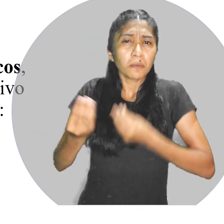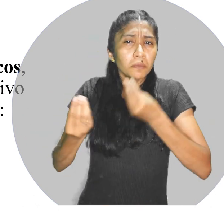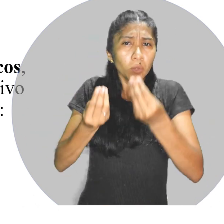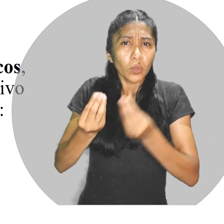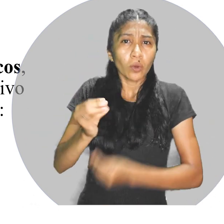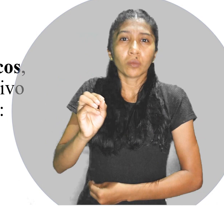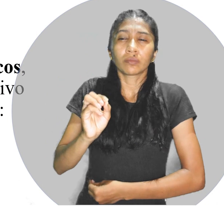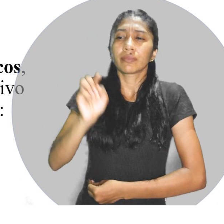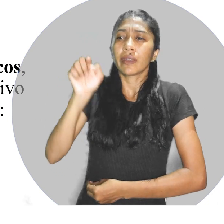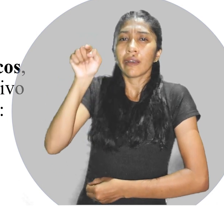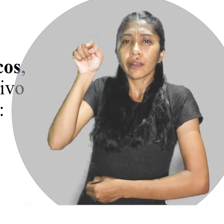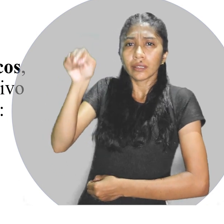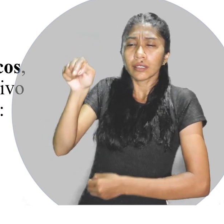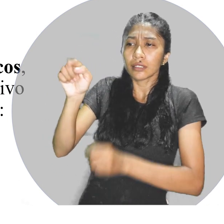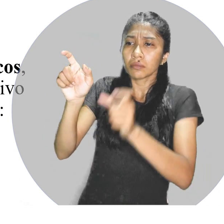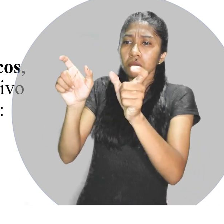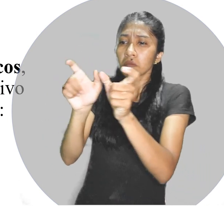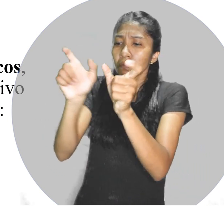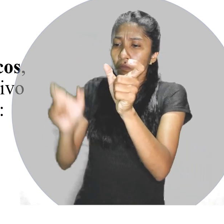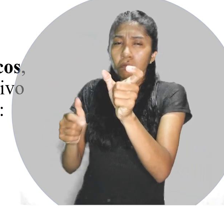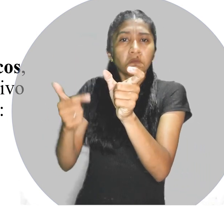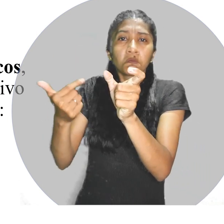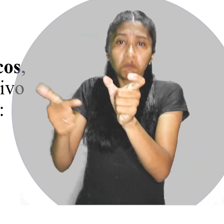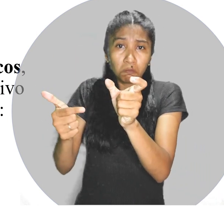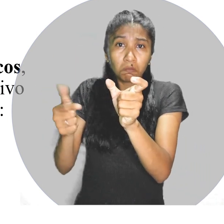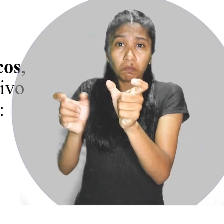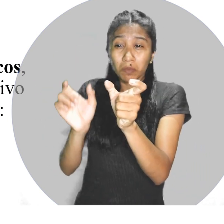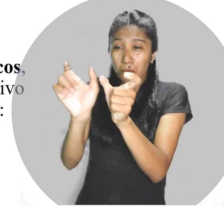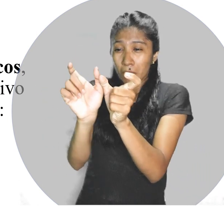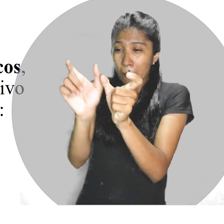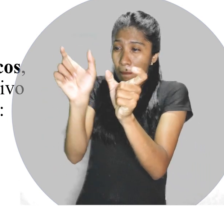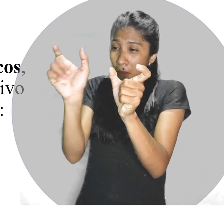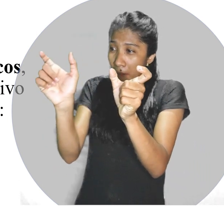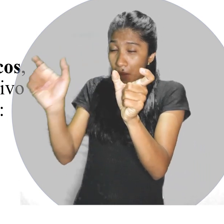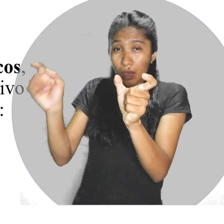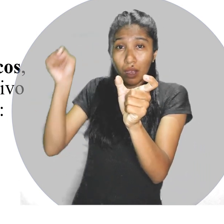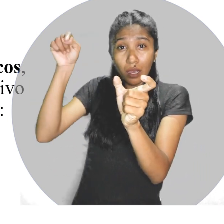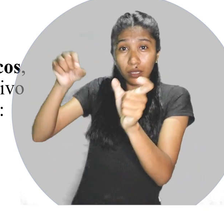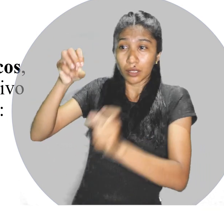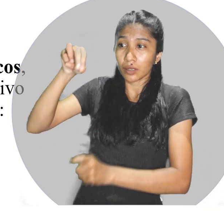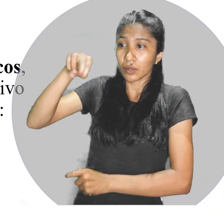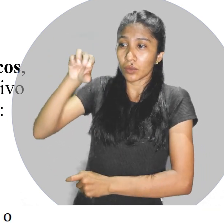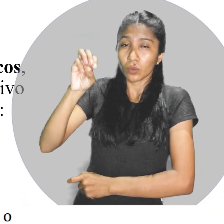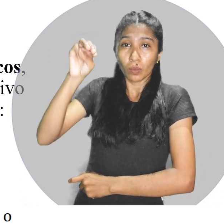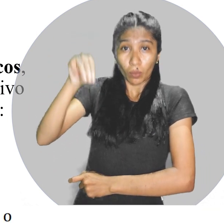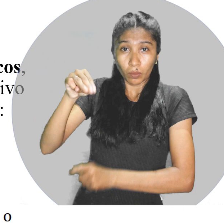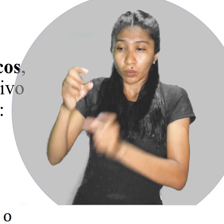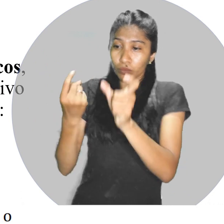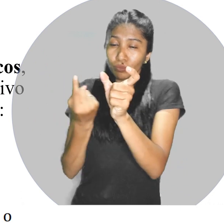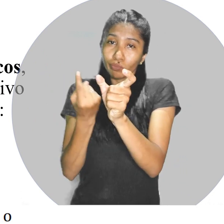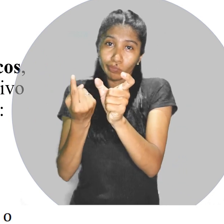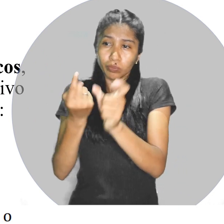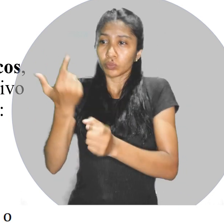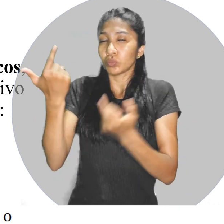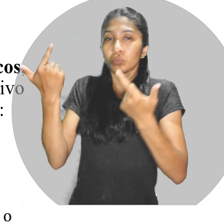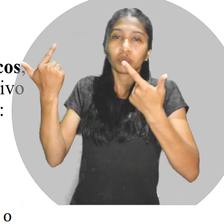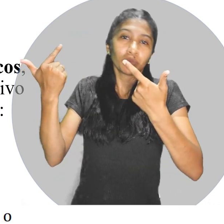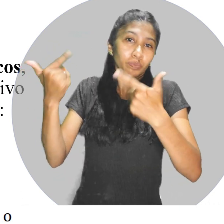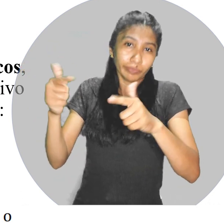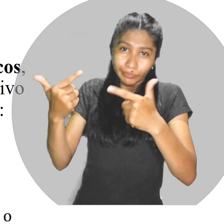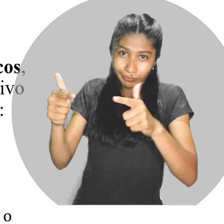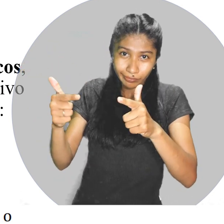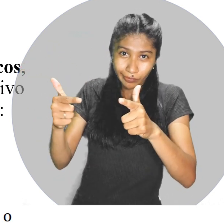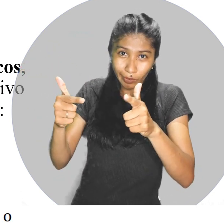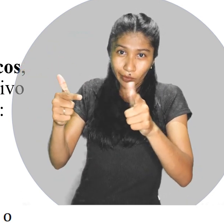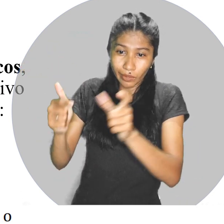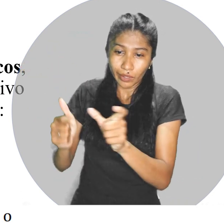é a negação dos sigmáticos. São aquelas palavras em que o nominativo singular não termina